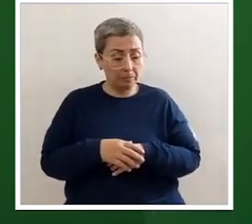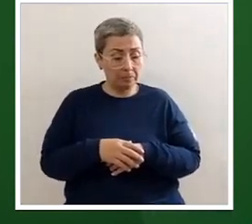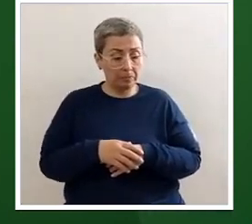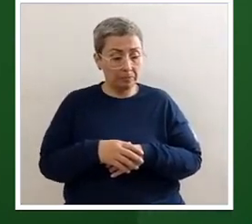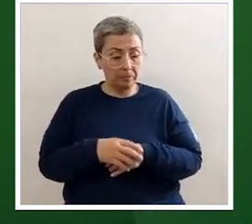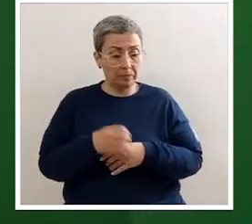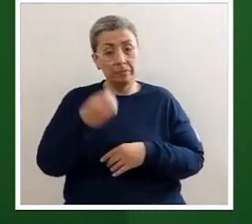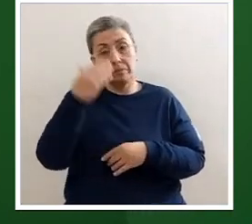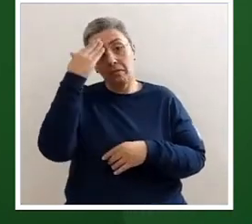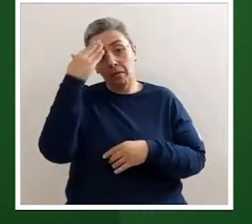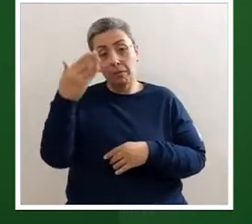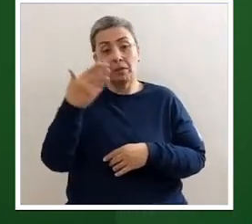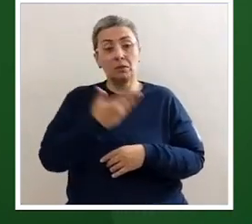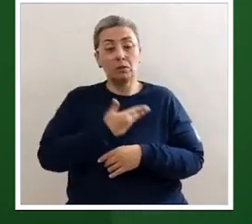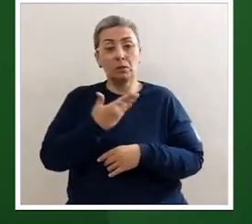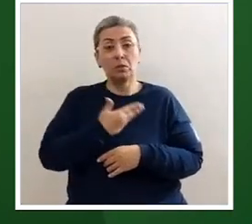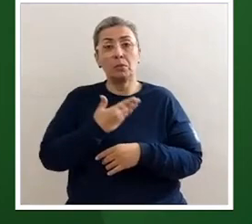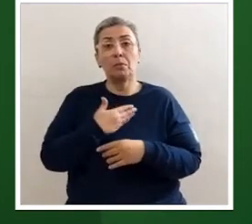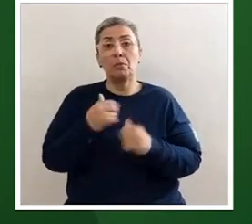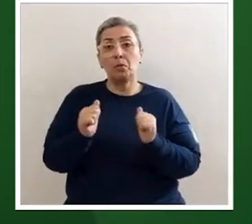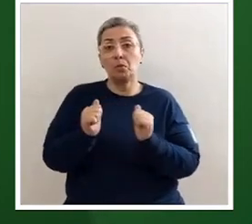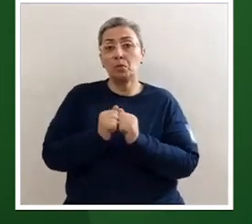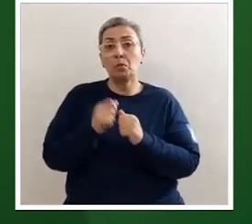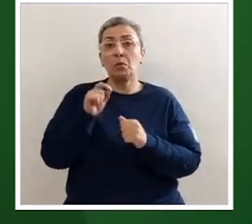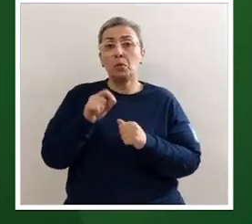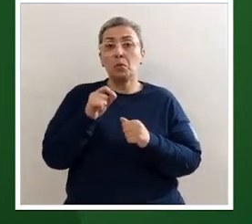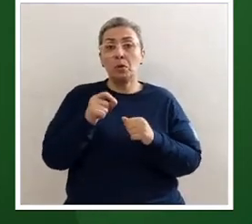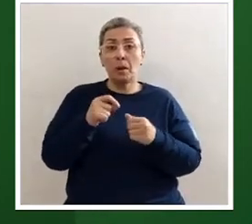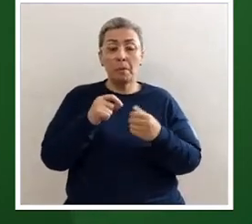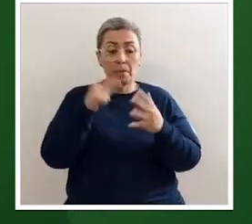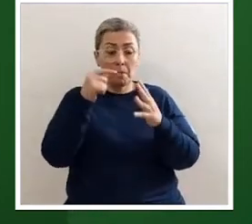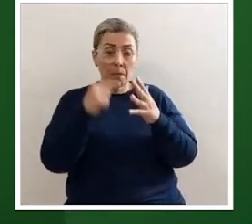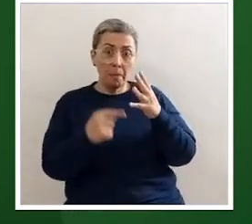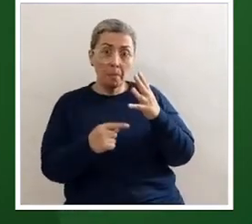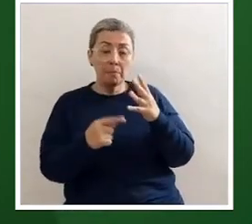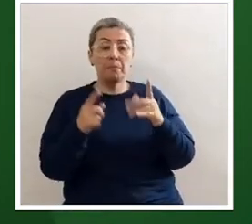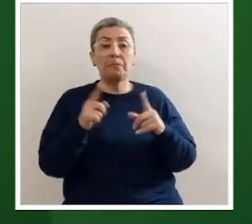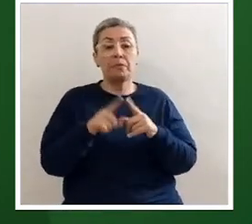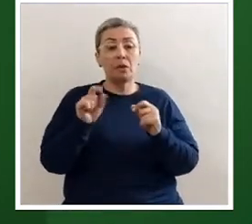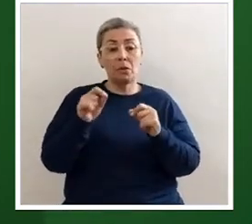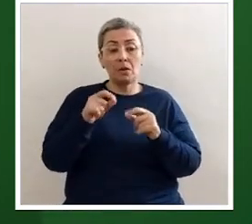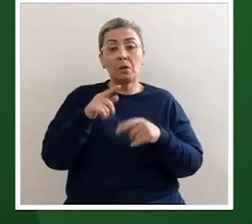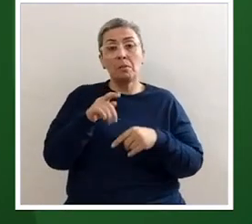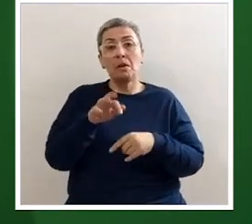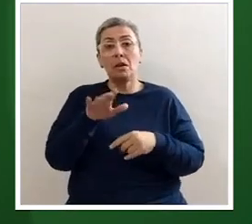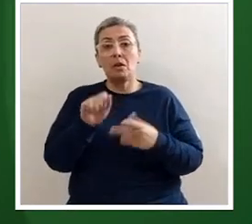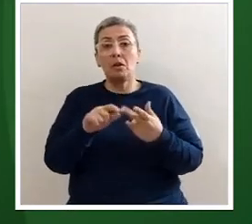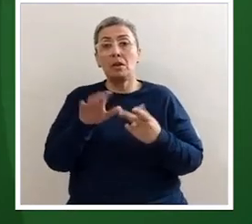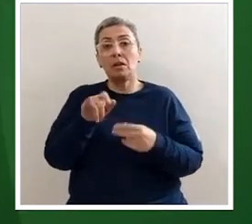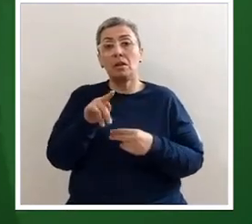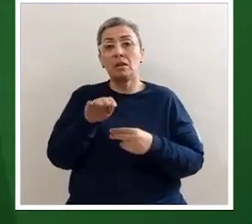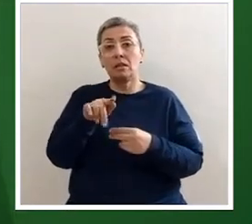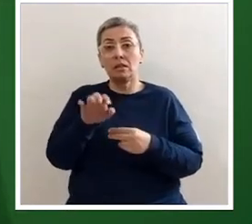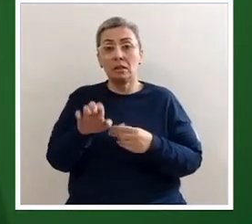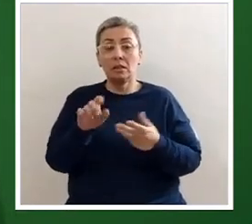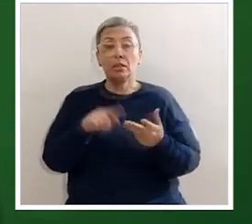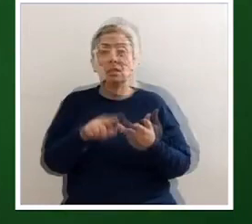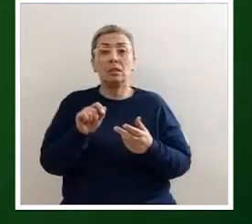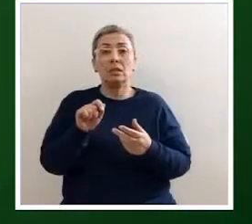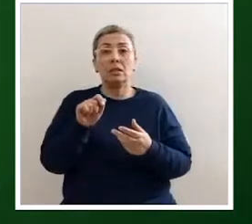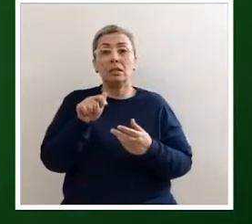Obrigado aos colegas que estão aqui pelas colocações né a Paula o Caíque